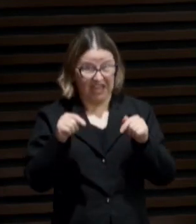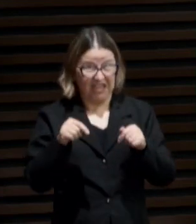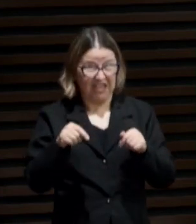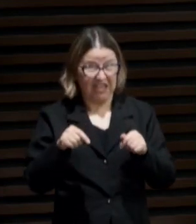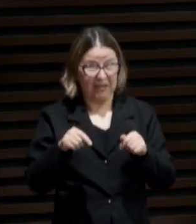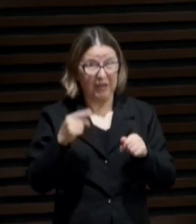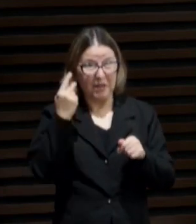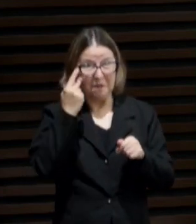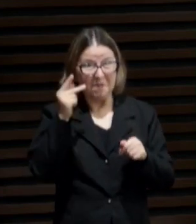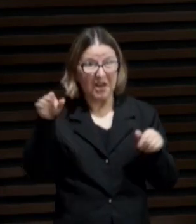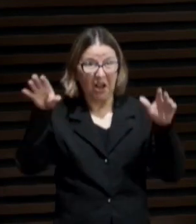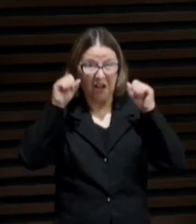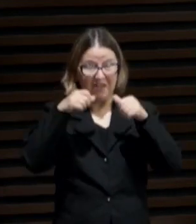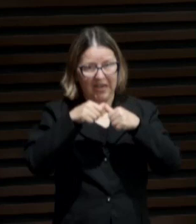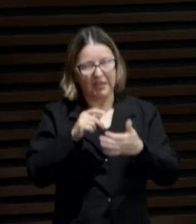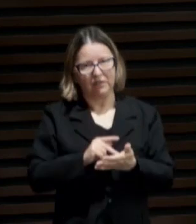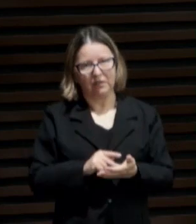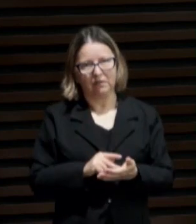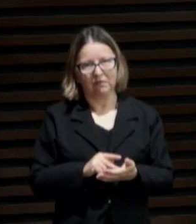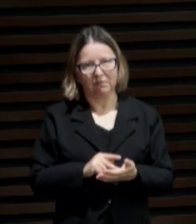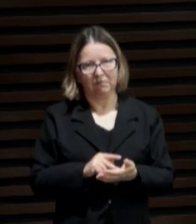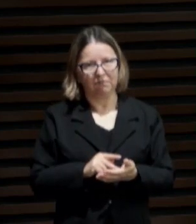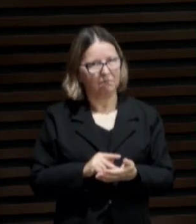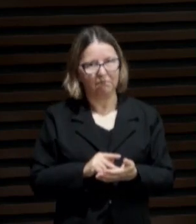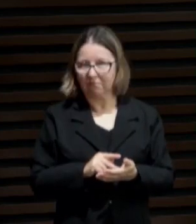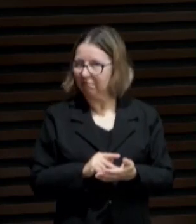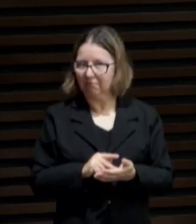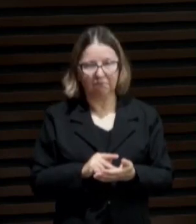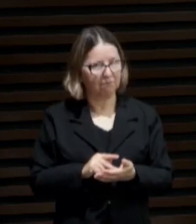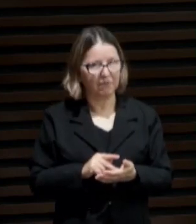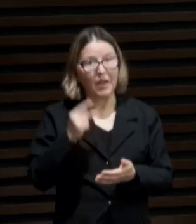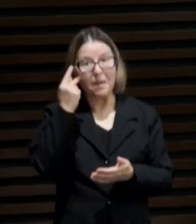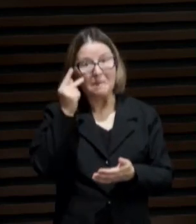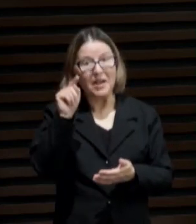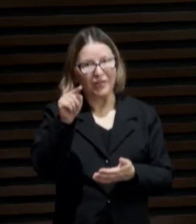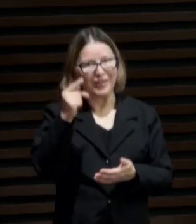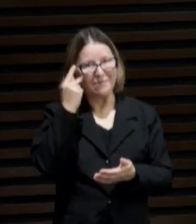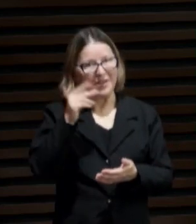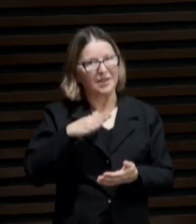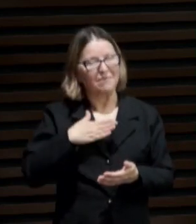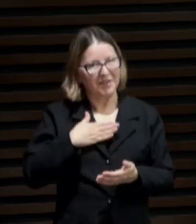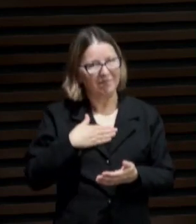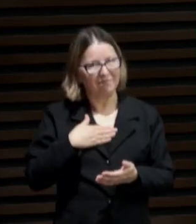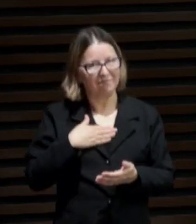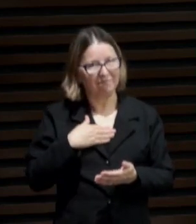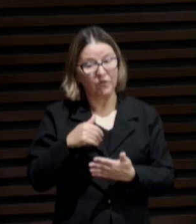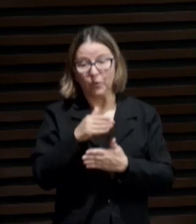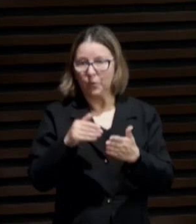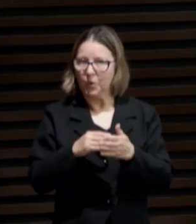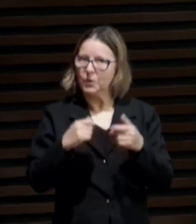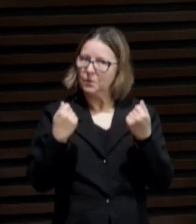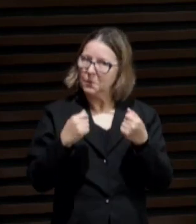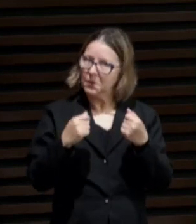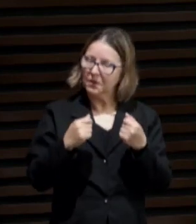Ah, o irmão tinha que... Não, é para você e para mim. Todos precisamos ouvir. Então presta atenção,